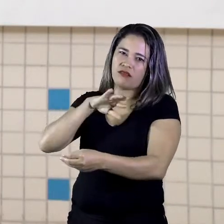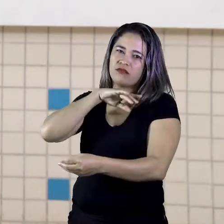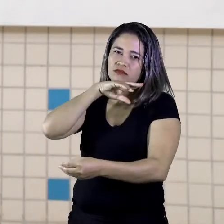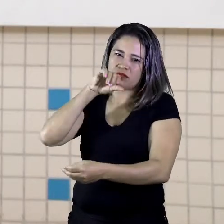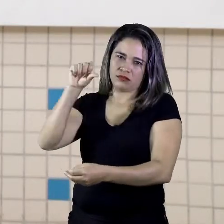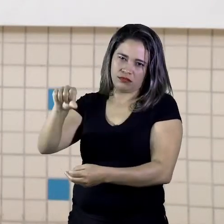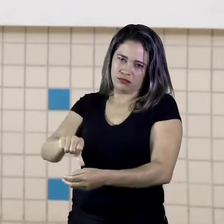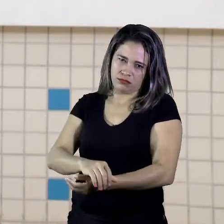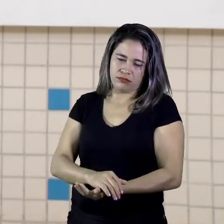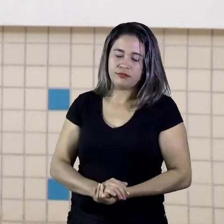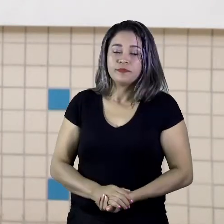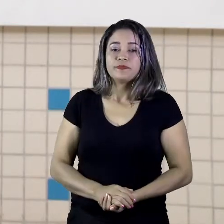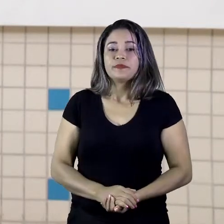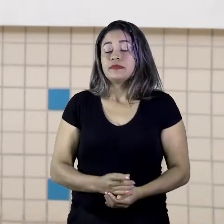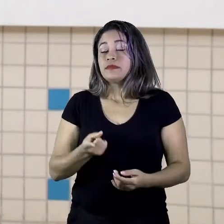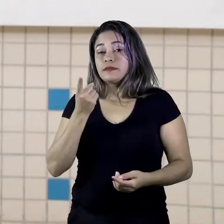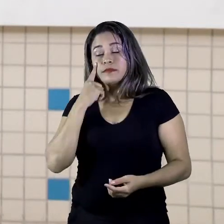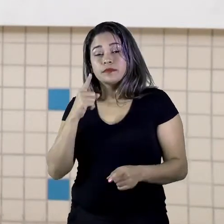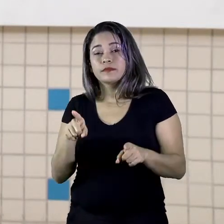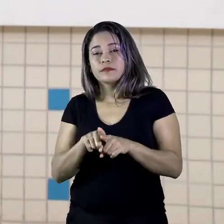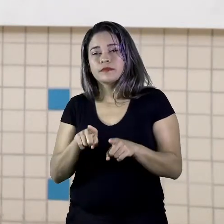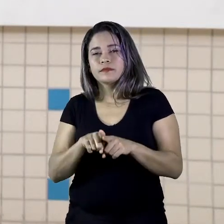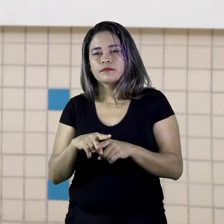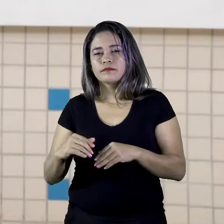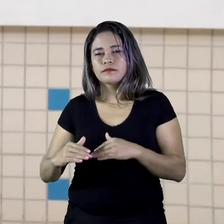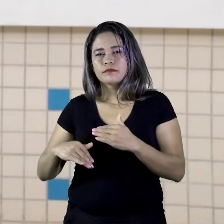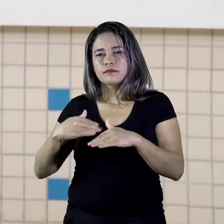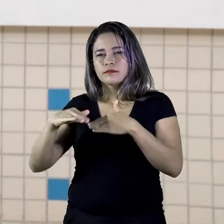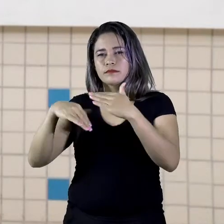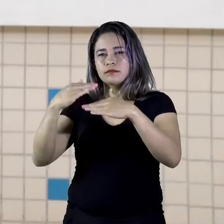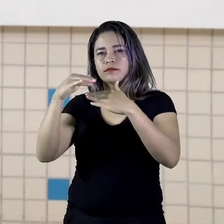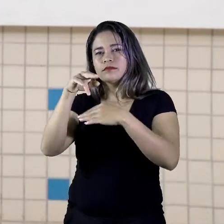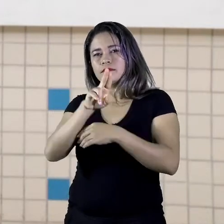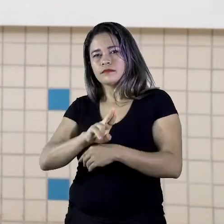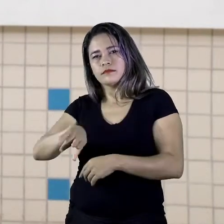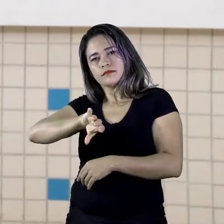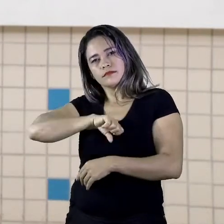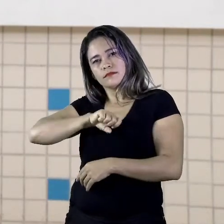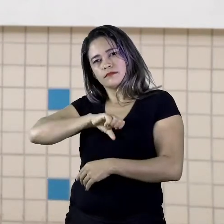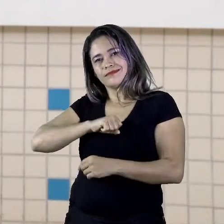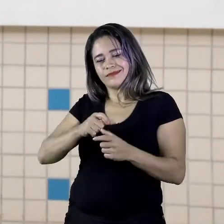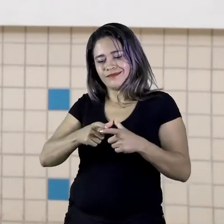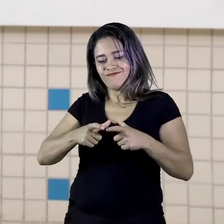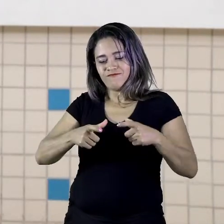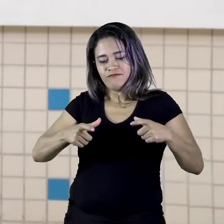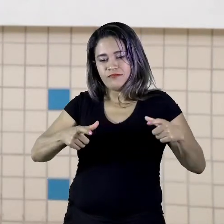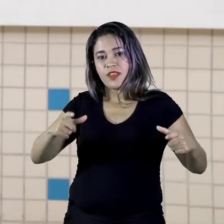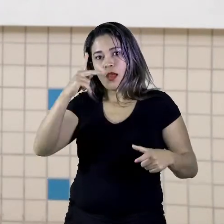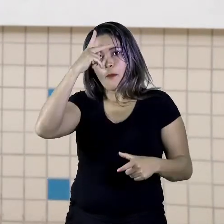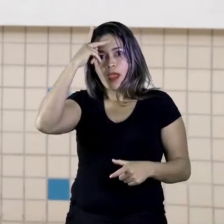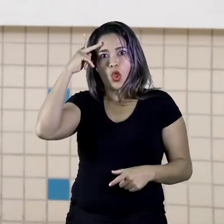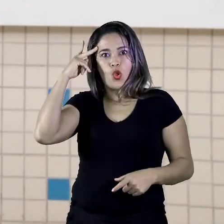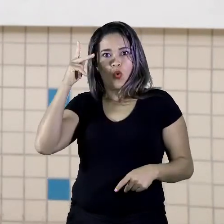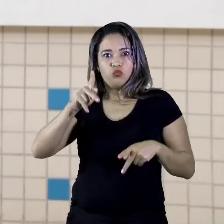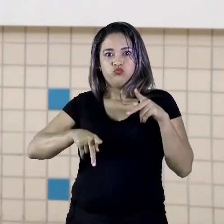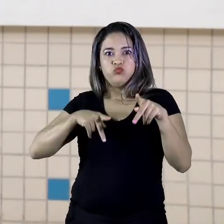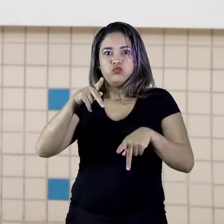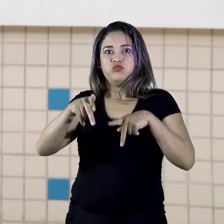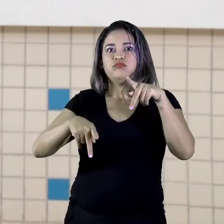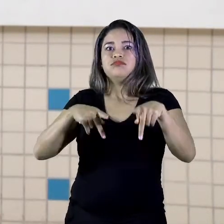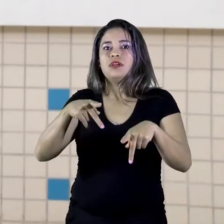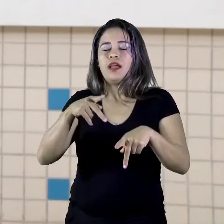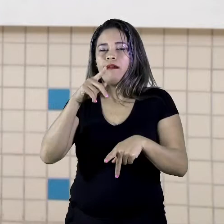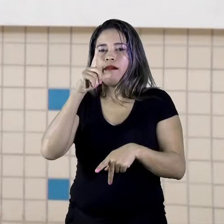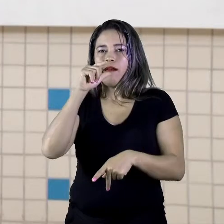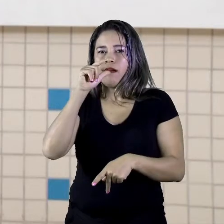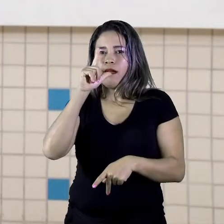também que, com o crescimento do consumo, com o crescimento da população no mundo, a água ela vai ser motivo